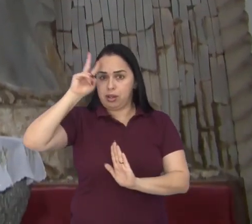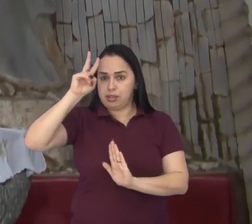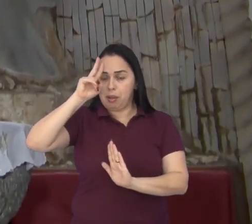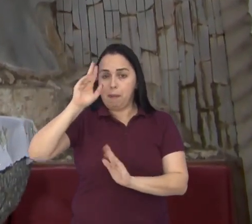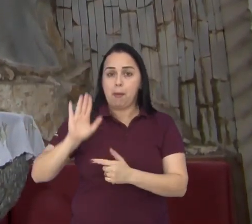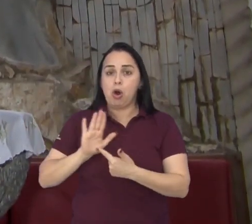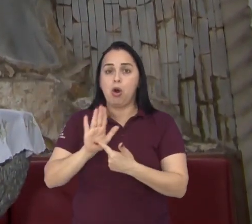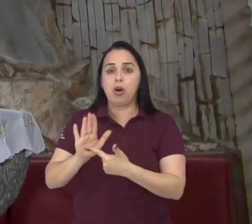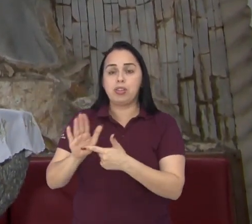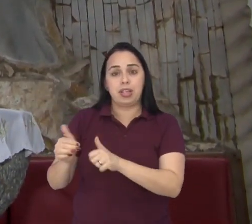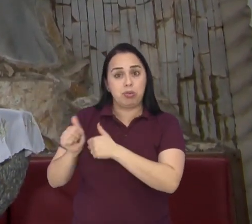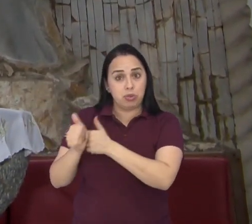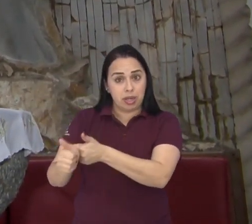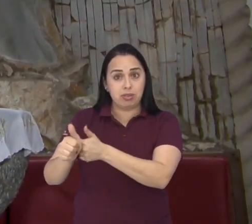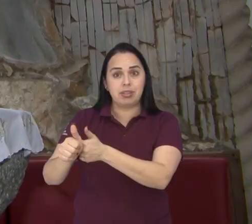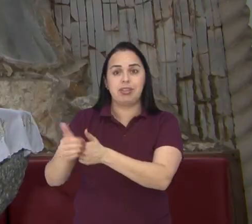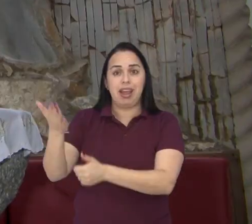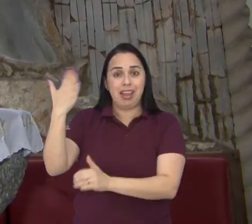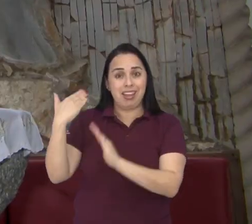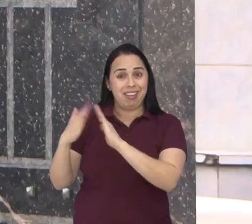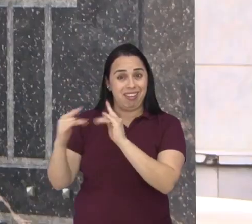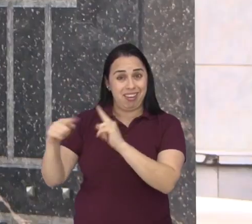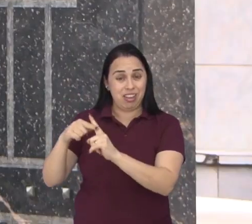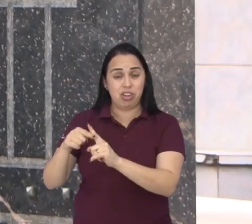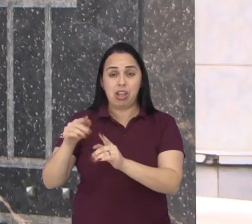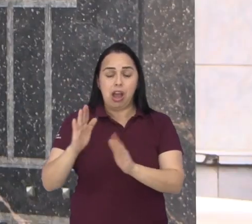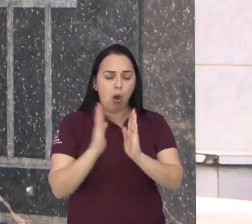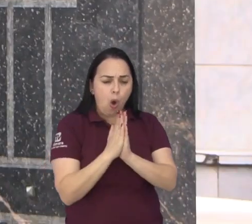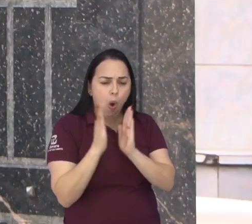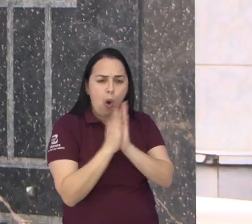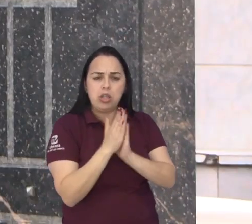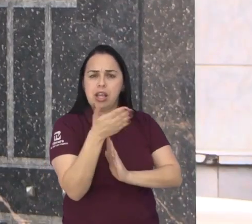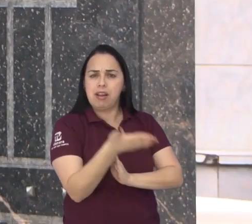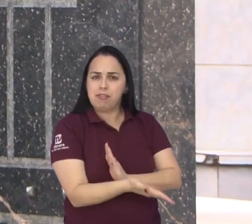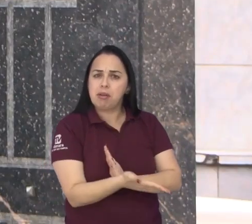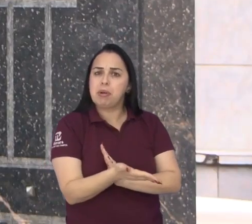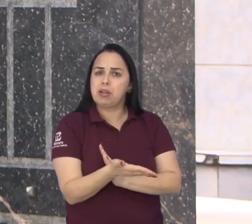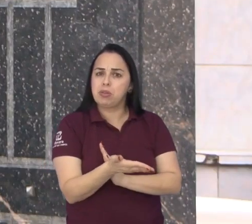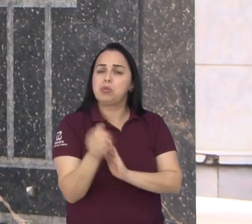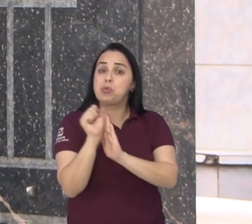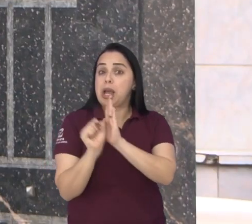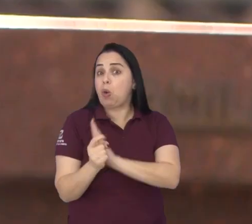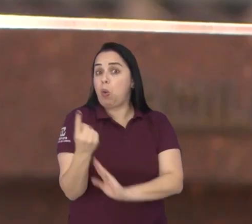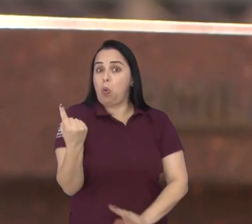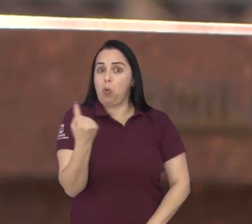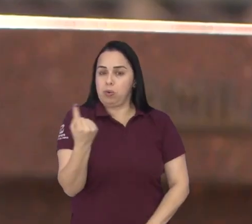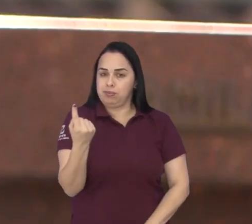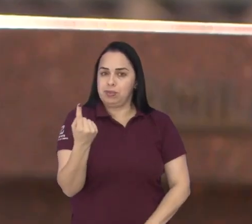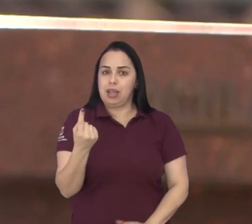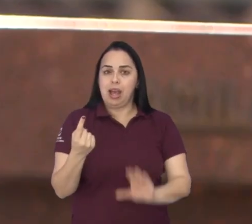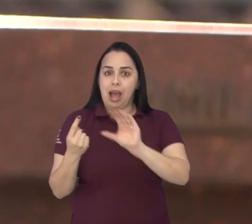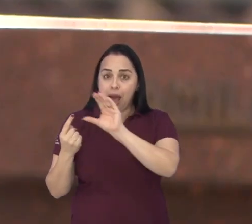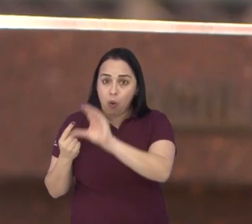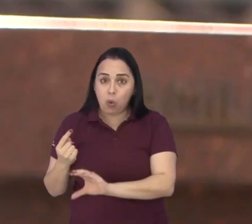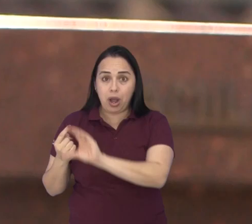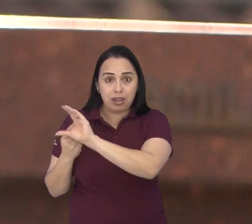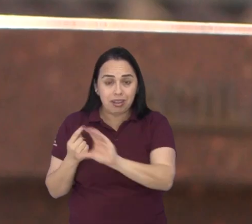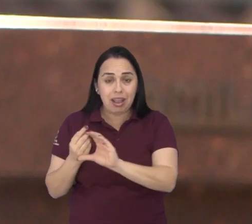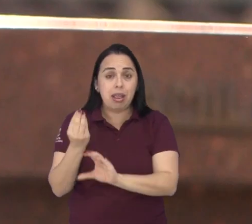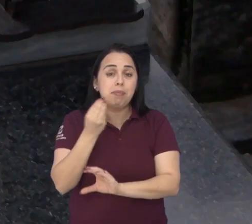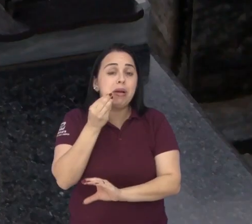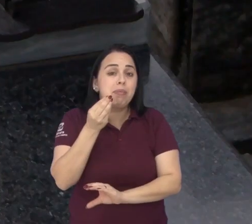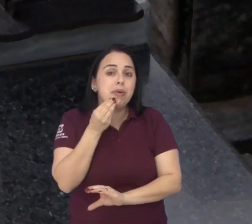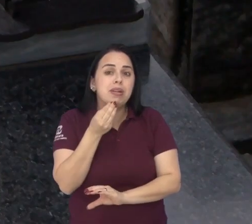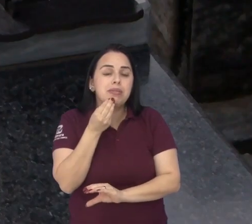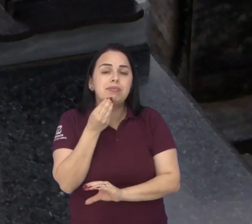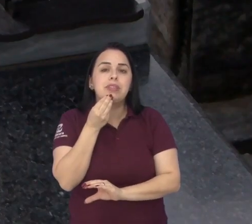apontam que cristãos da igreja primitiva já rezavam pelos mortos no século I. Para os católicos, a data é